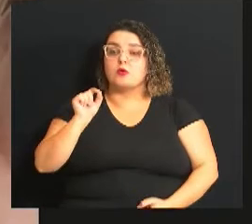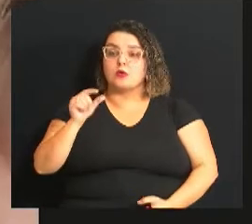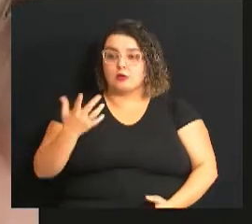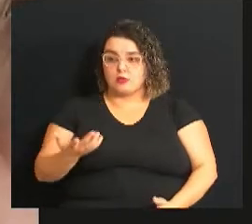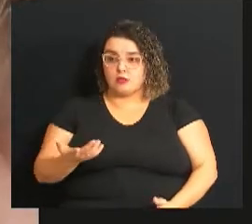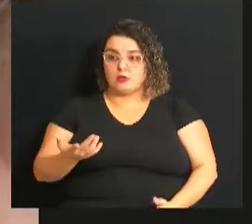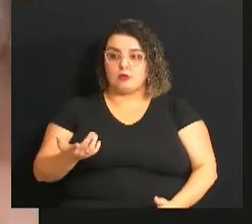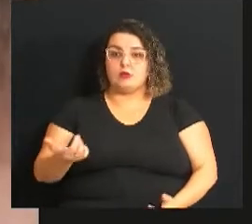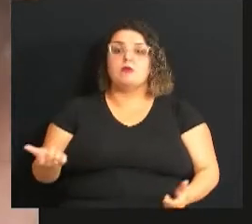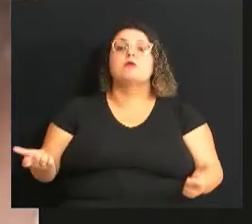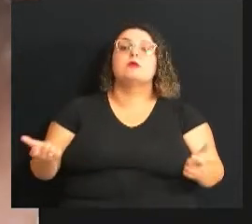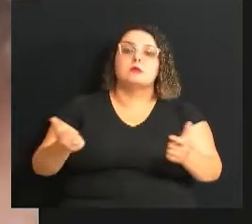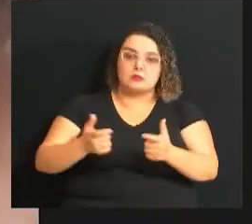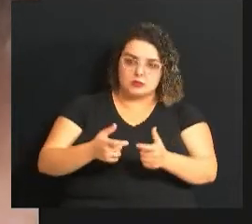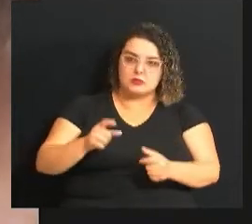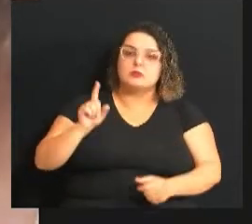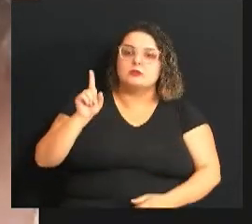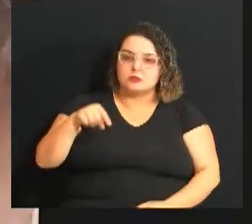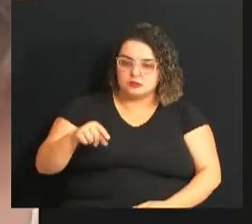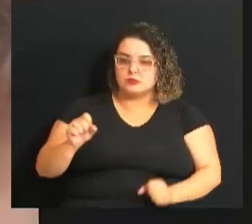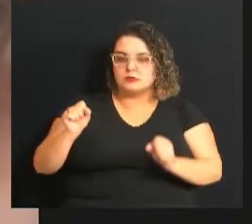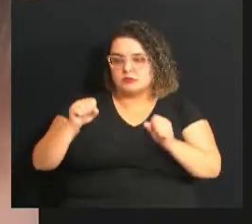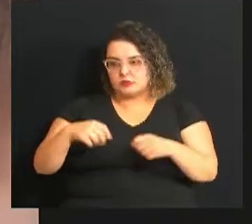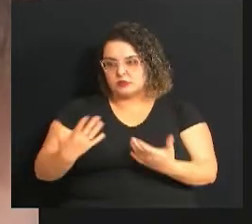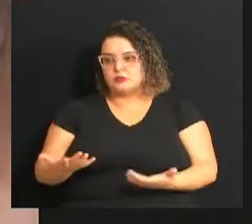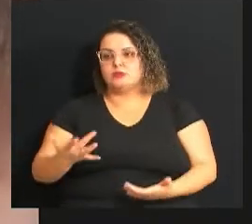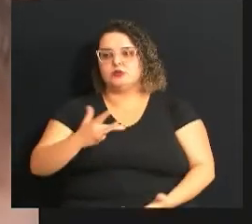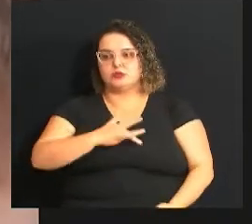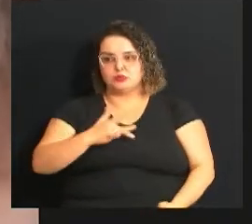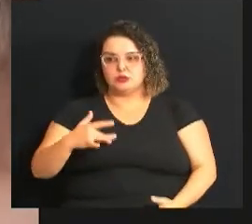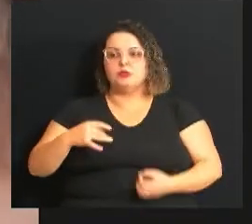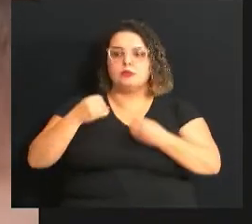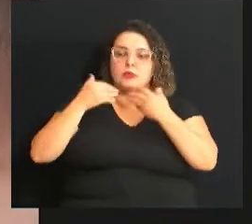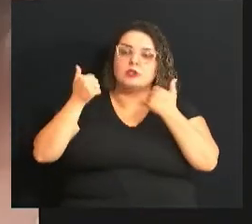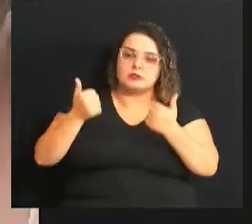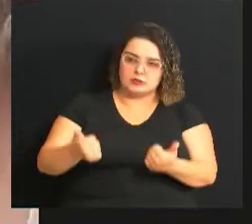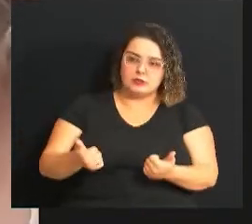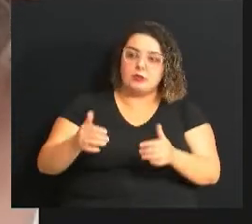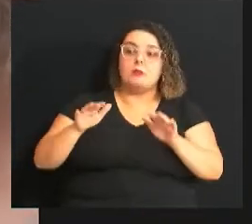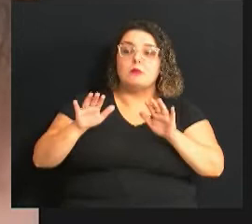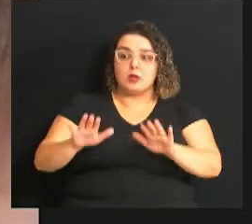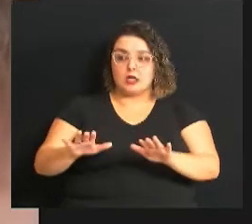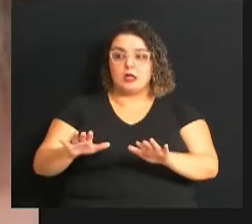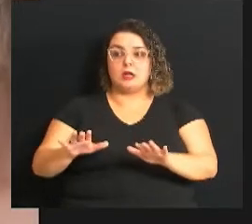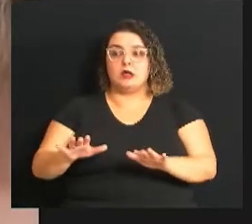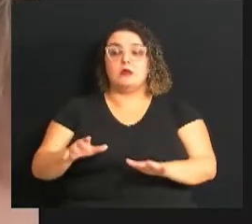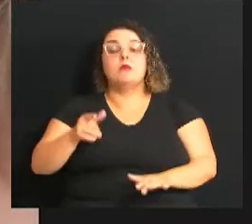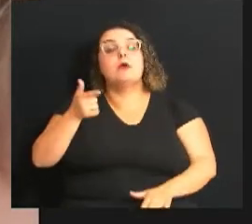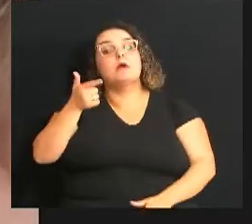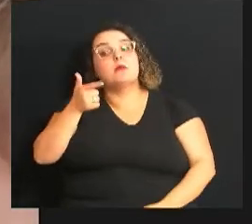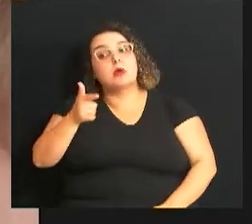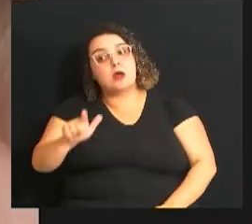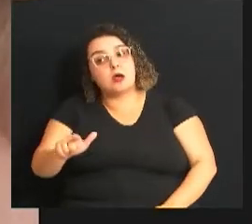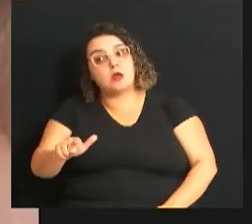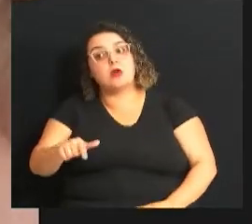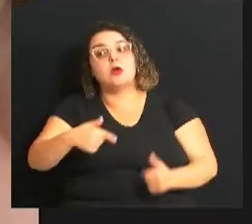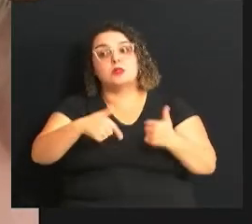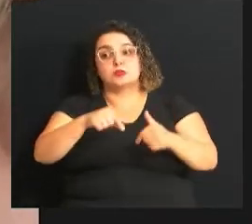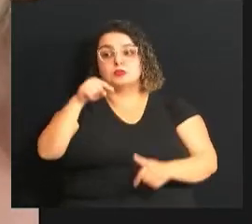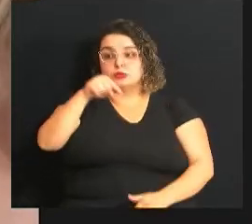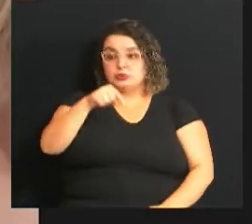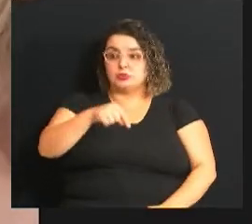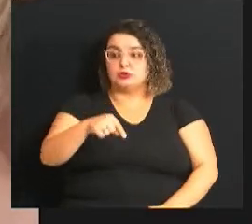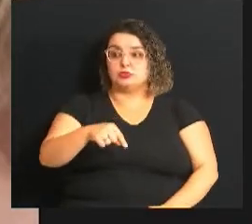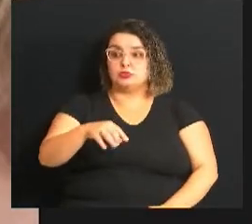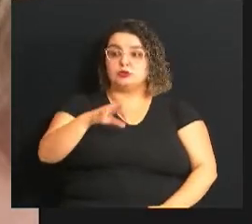reduzir? Vamos reduzir por uma questão de saúde, de bem-estar? Sim, mas vamos manter para esse trabalhador uma condição